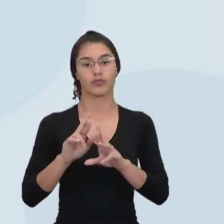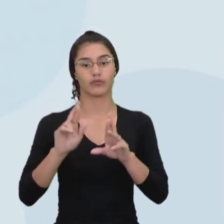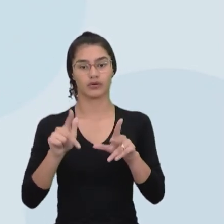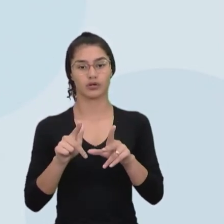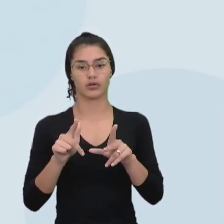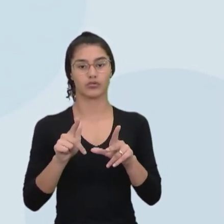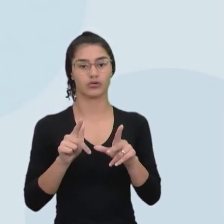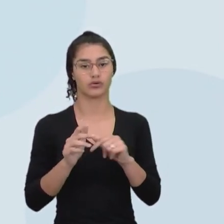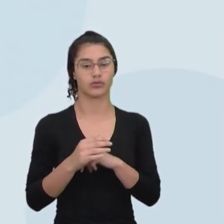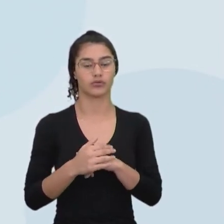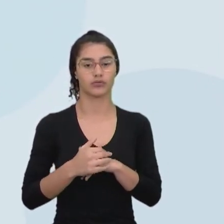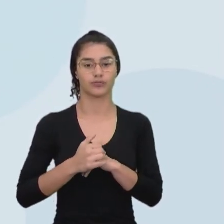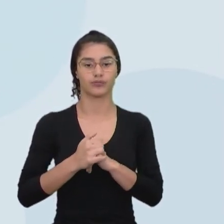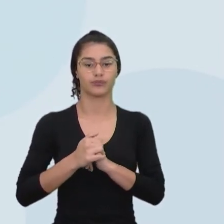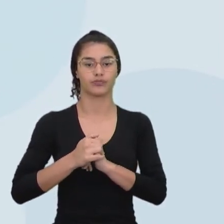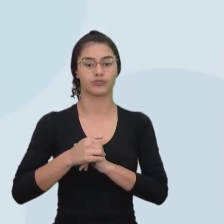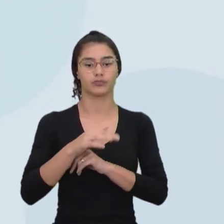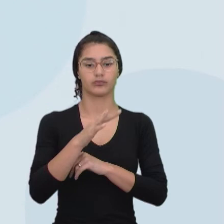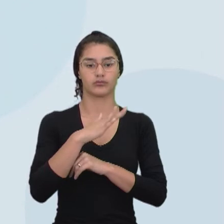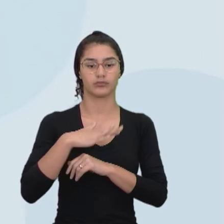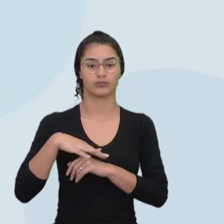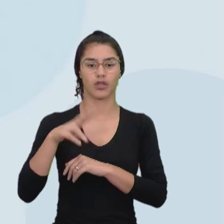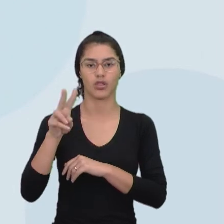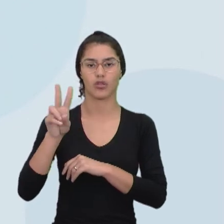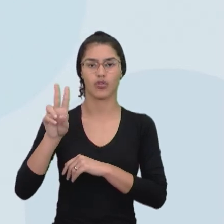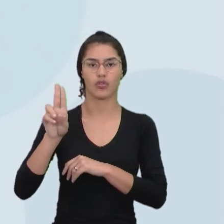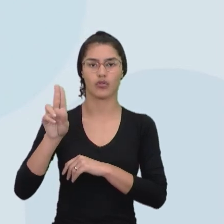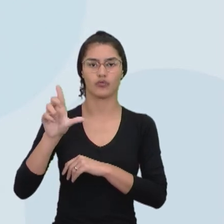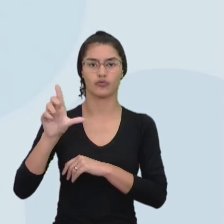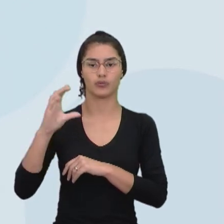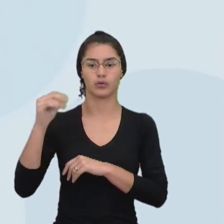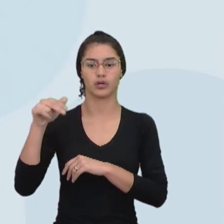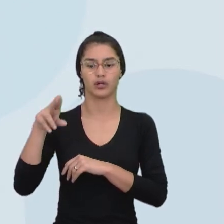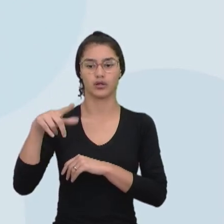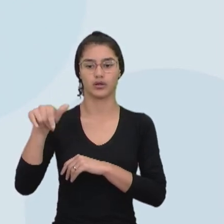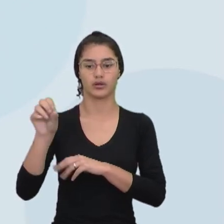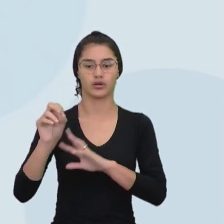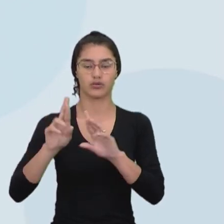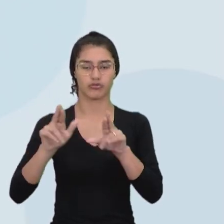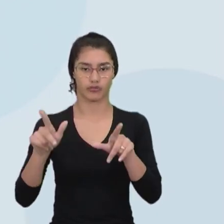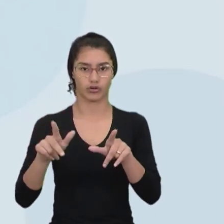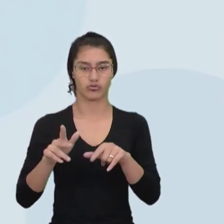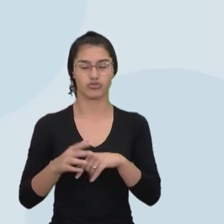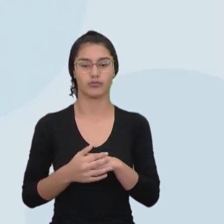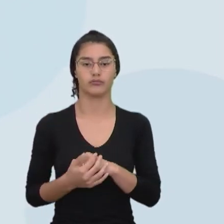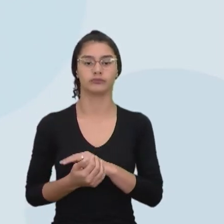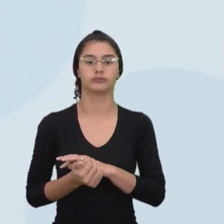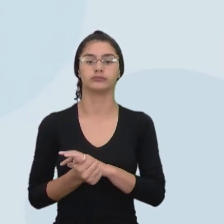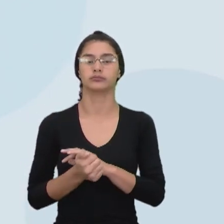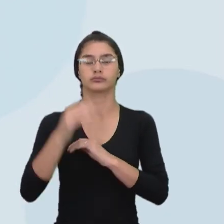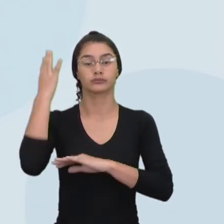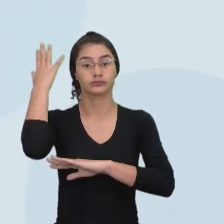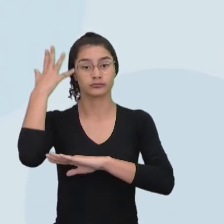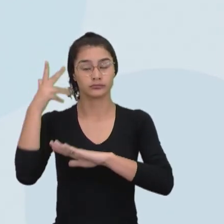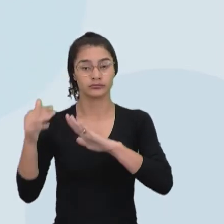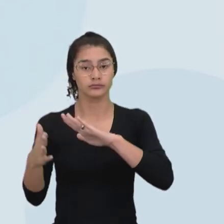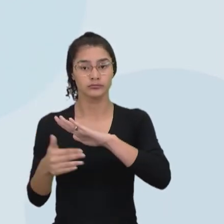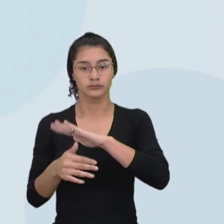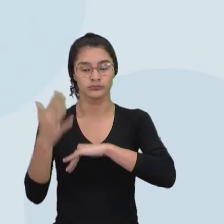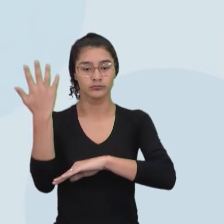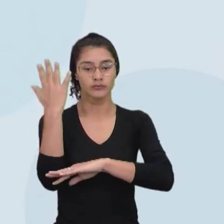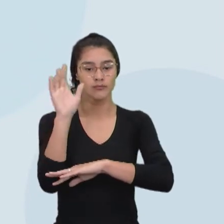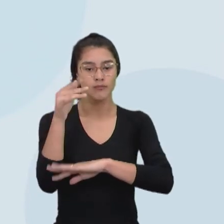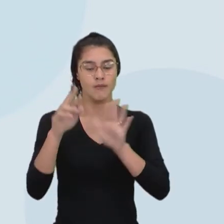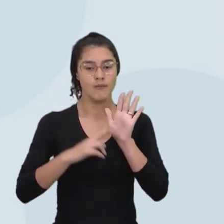das de hotspots nas áreas vulcânicas, tá? Então não confundir aí. Então da biodiversidade, na realidade são áreas aí